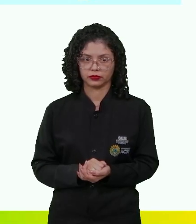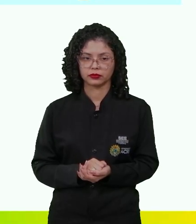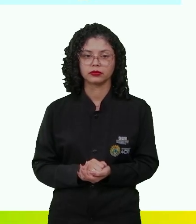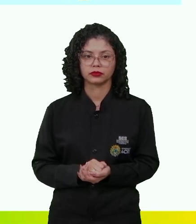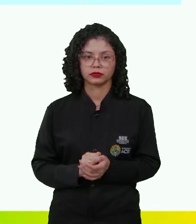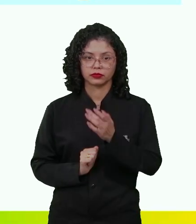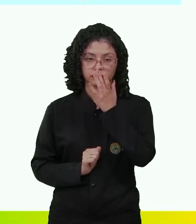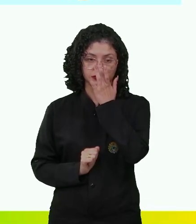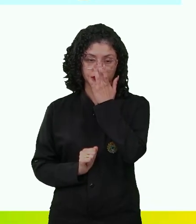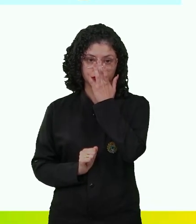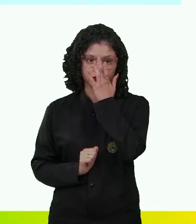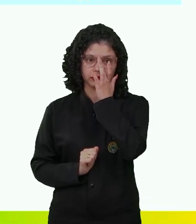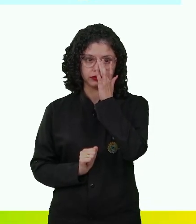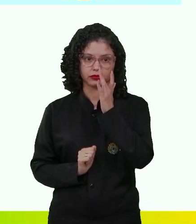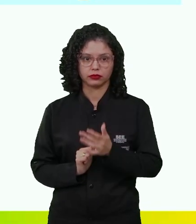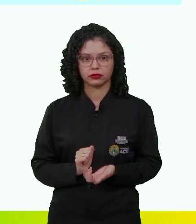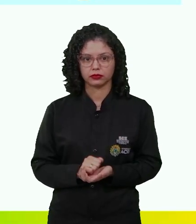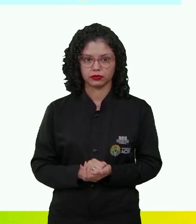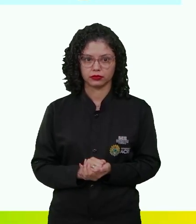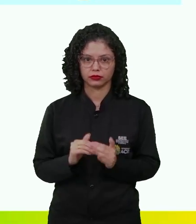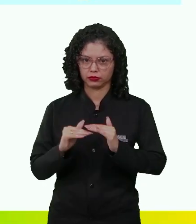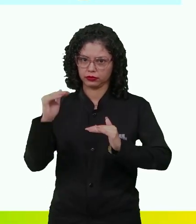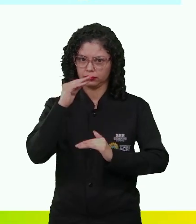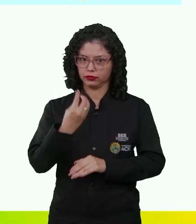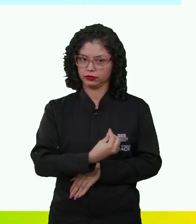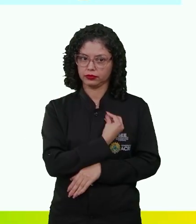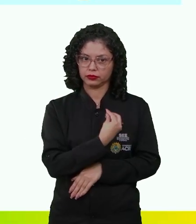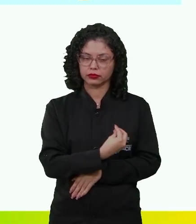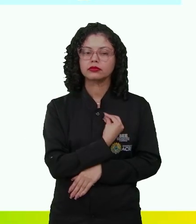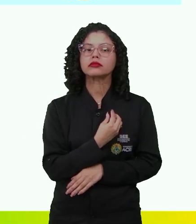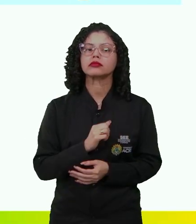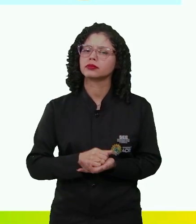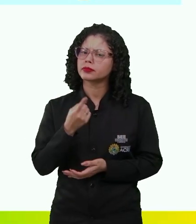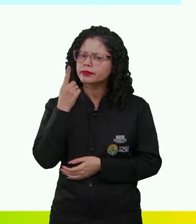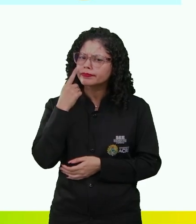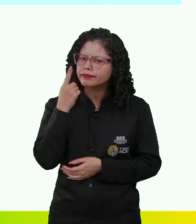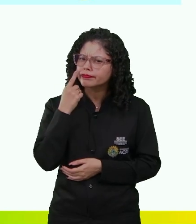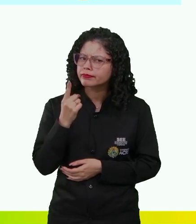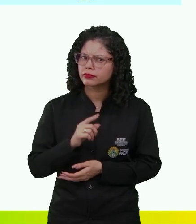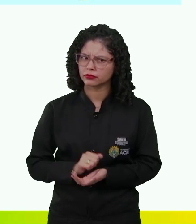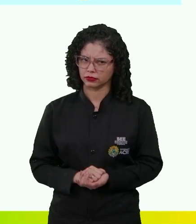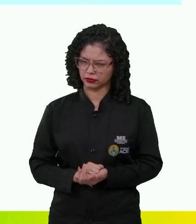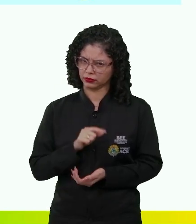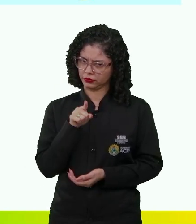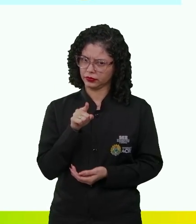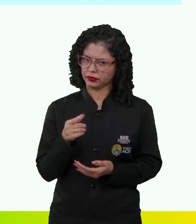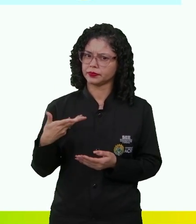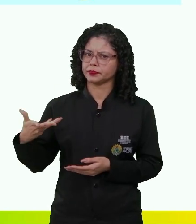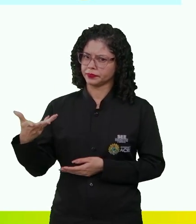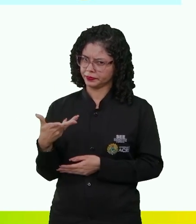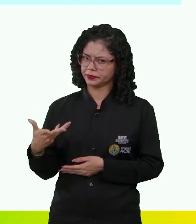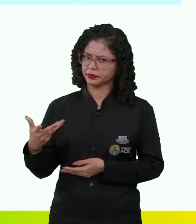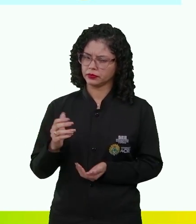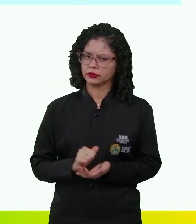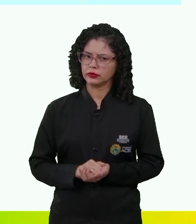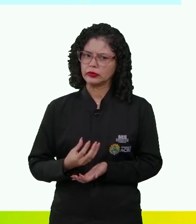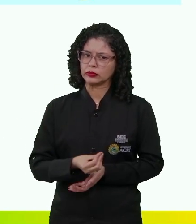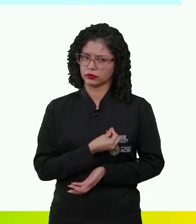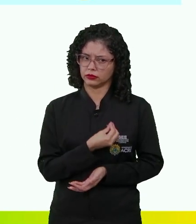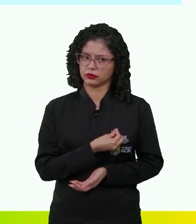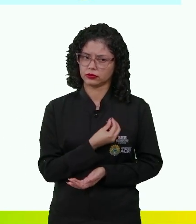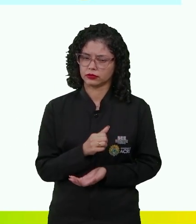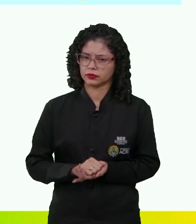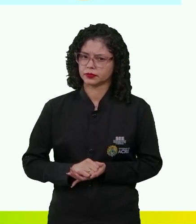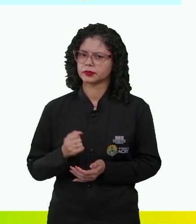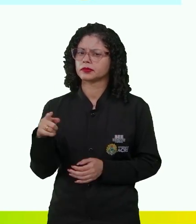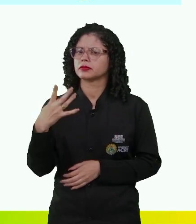Correto. Expectativa de vida elevada? Não sei. Será que isso se baseia pela expectativa de vida?